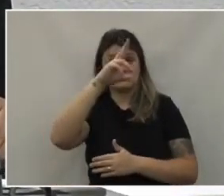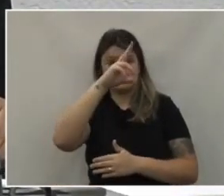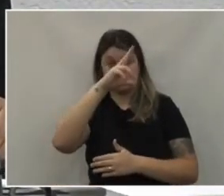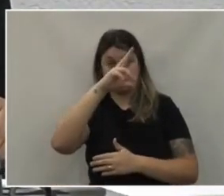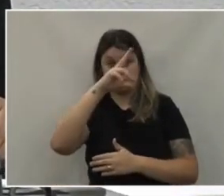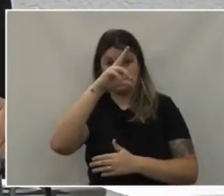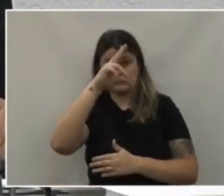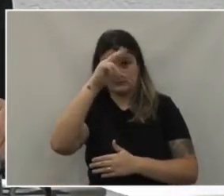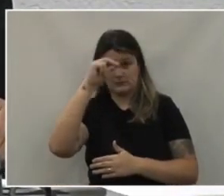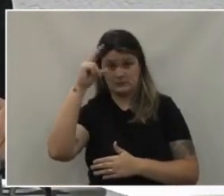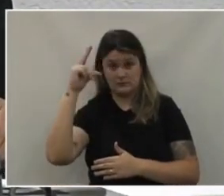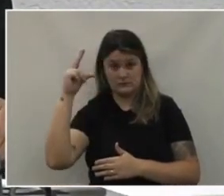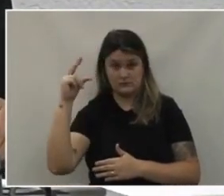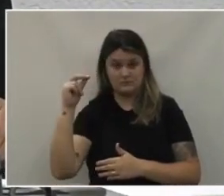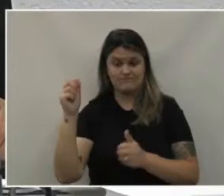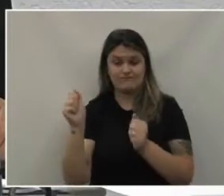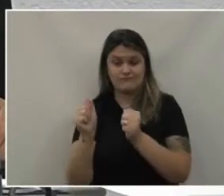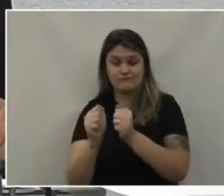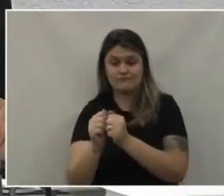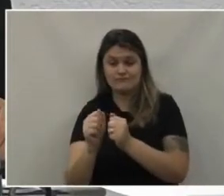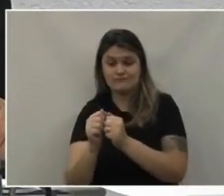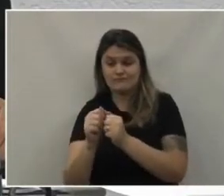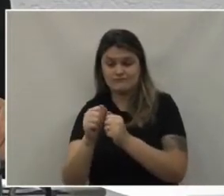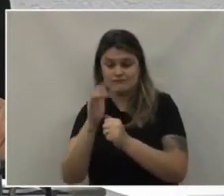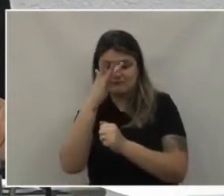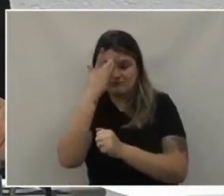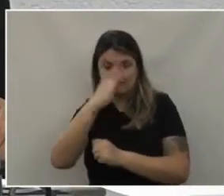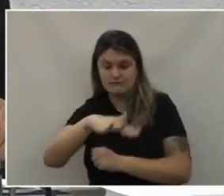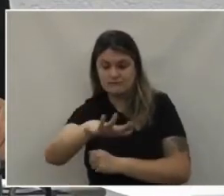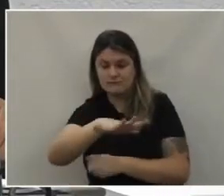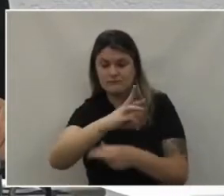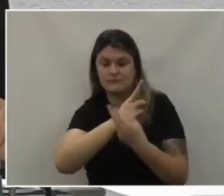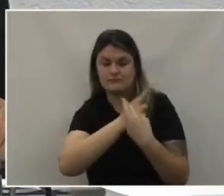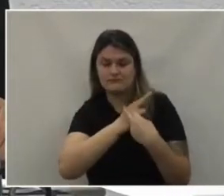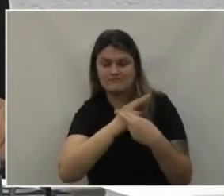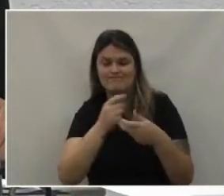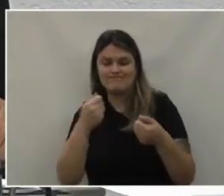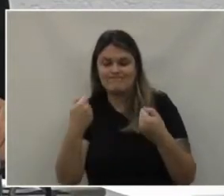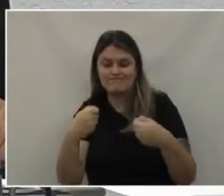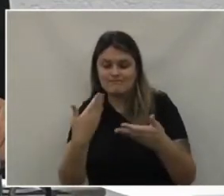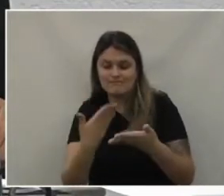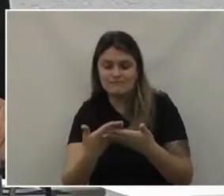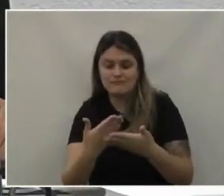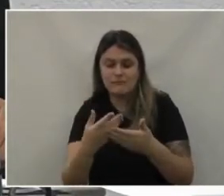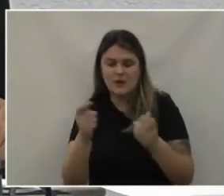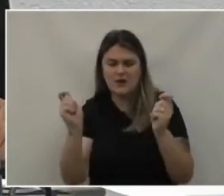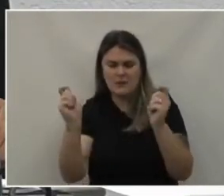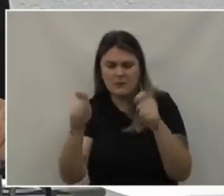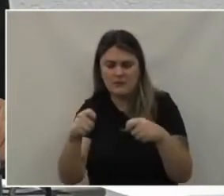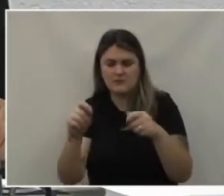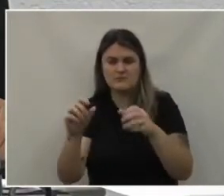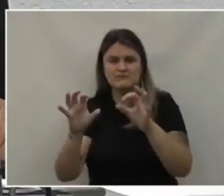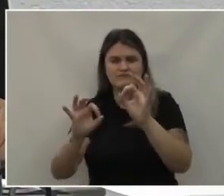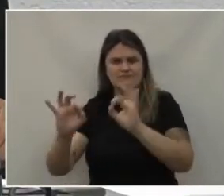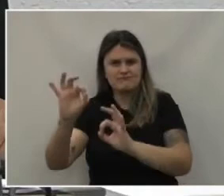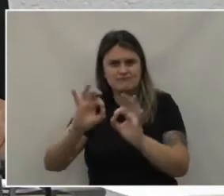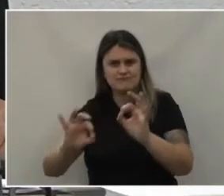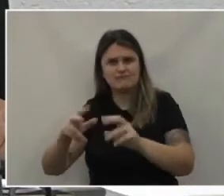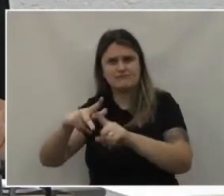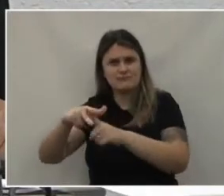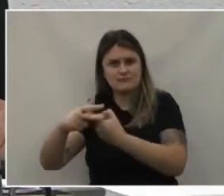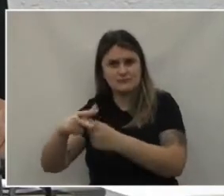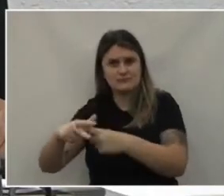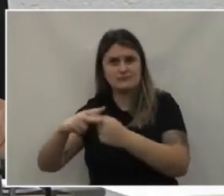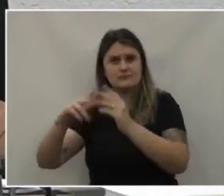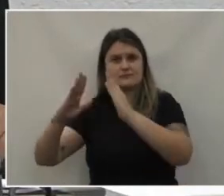setor competente, estude a possibilidade de executar ampla e total reforma na capela mortuária do Cemitério Municipal